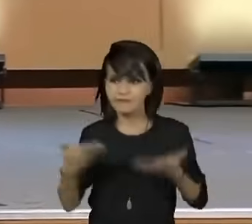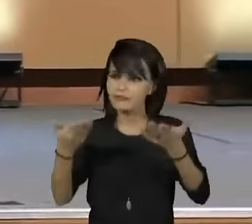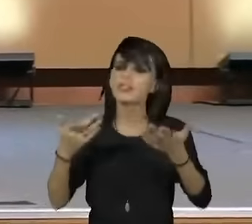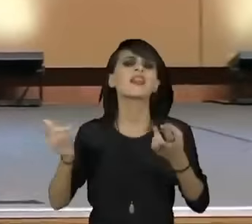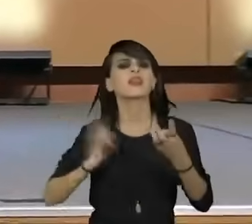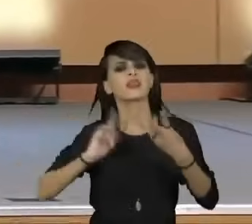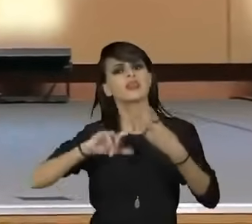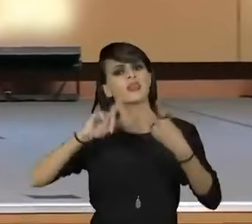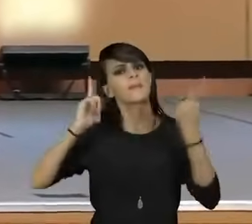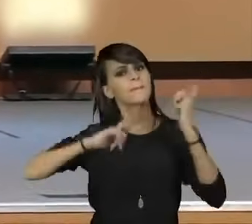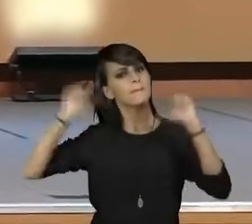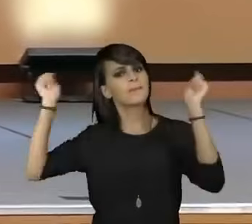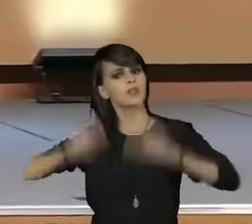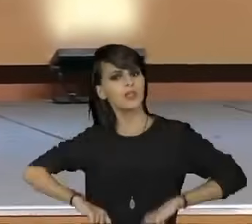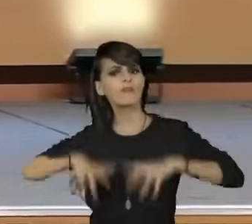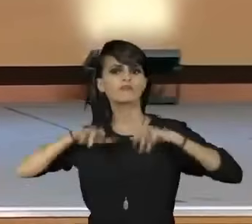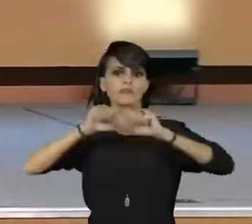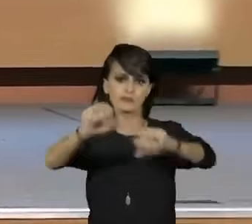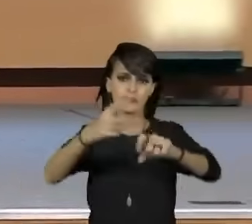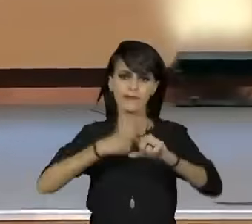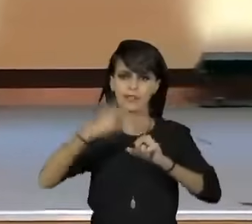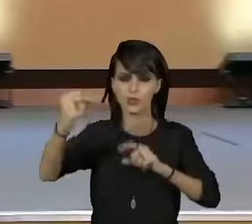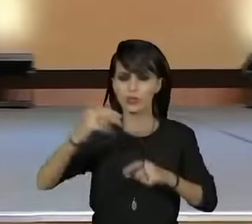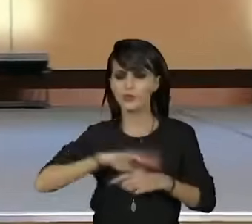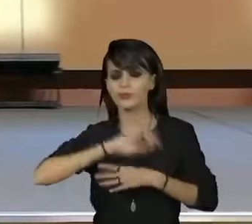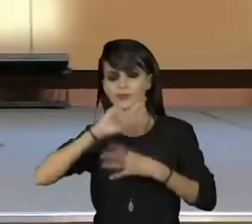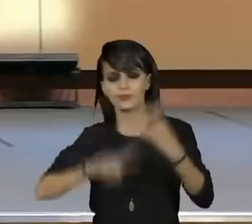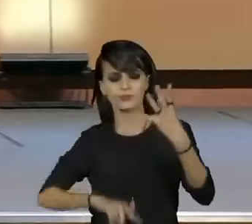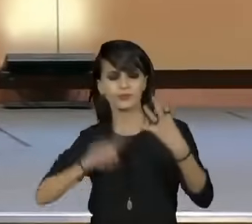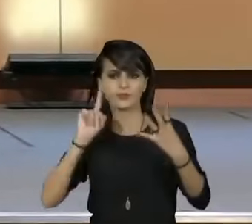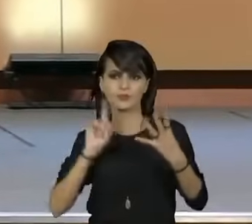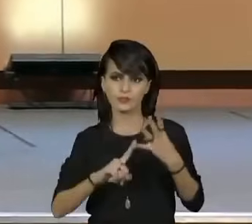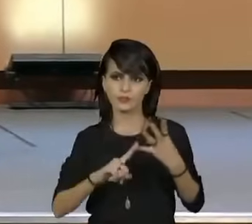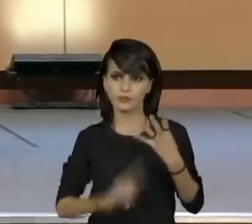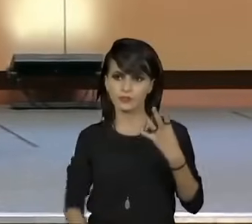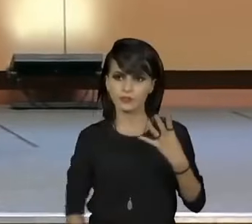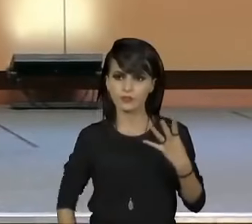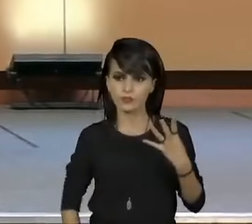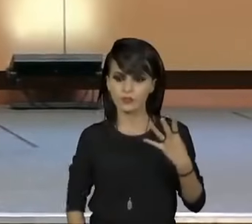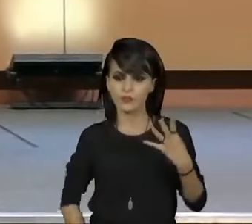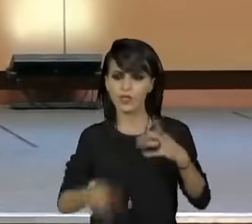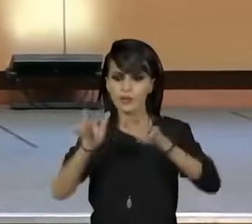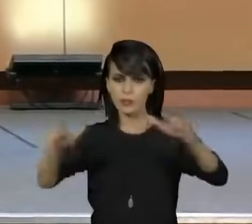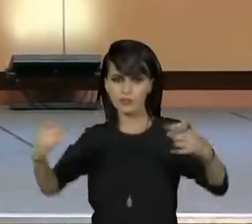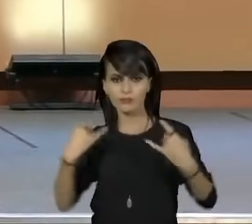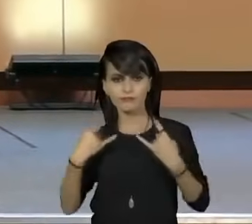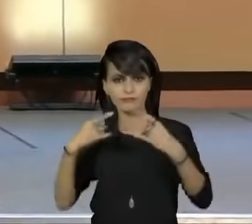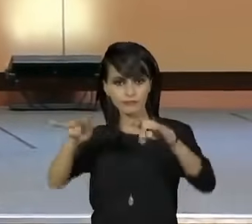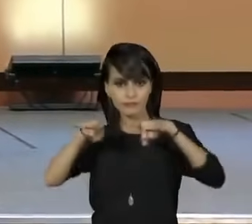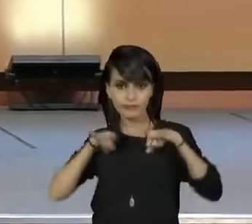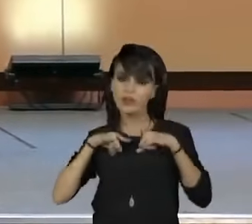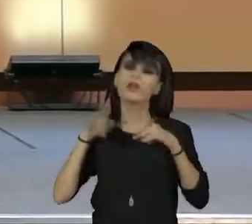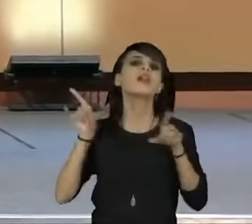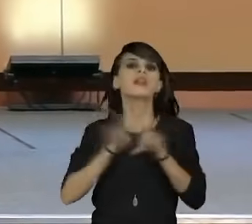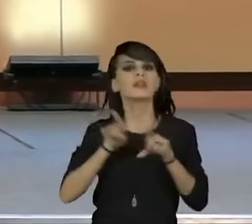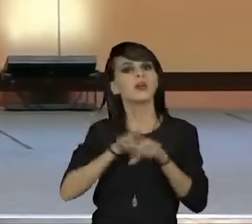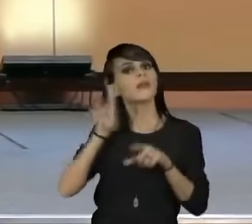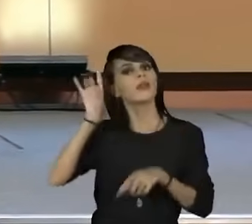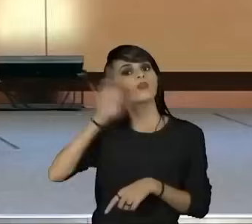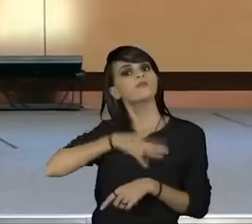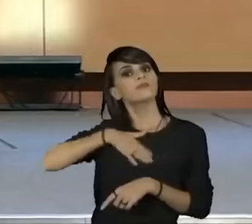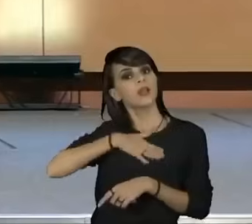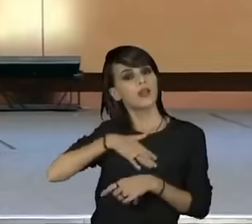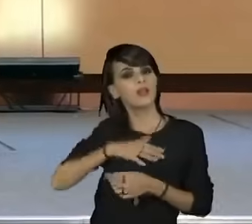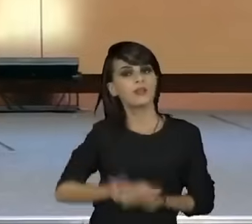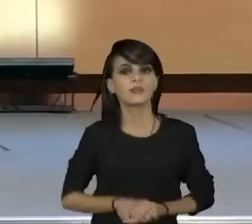tem potencial para conquistar vitórias quarto atrai pessoas quinto agrada a